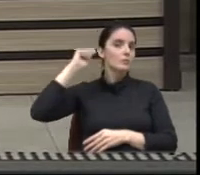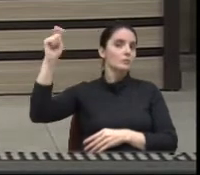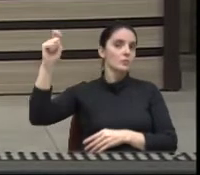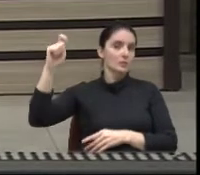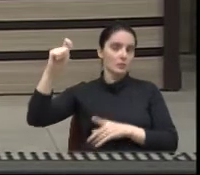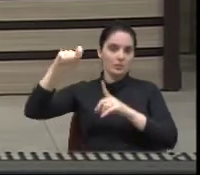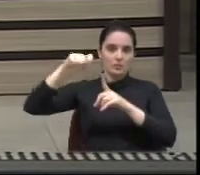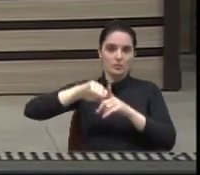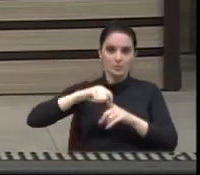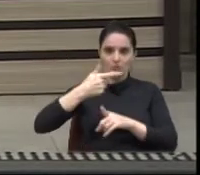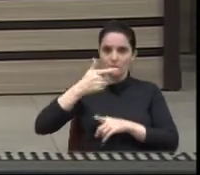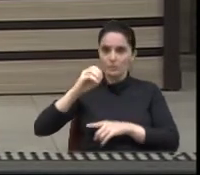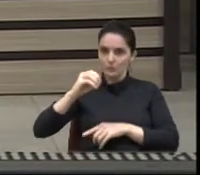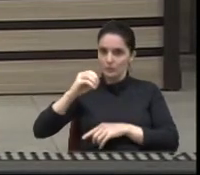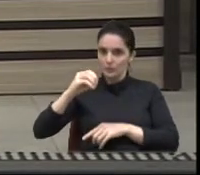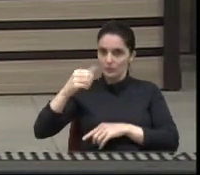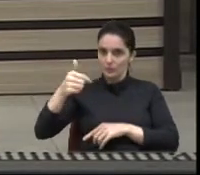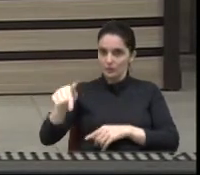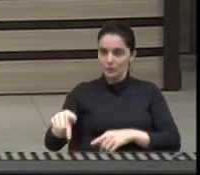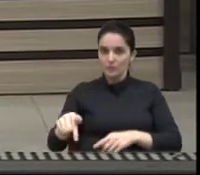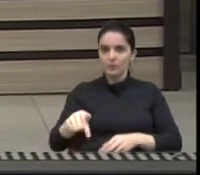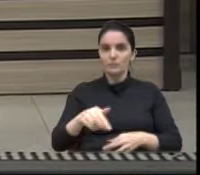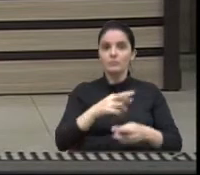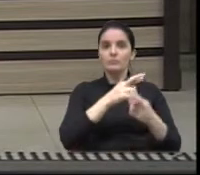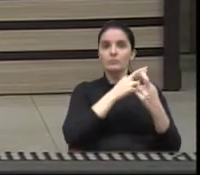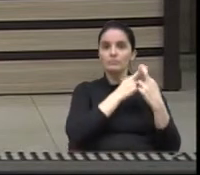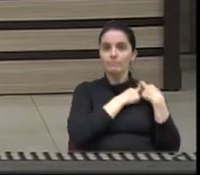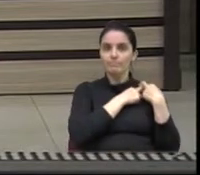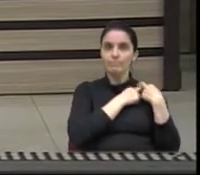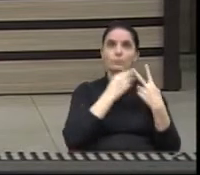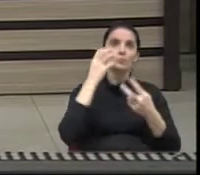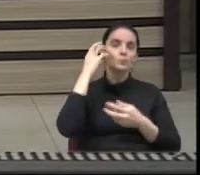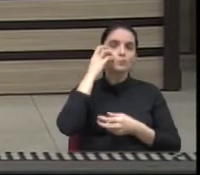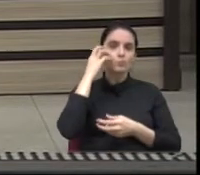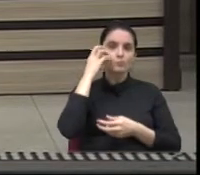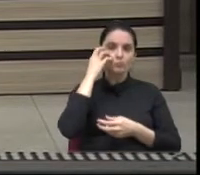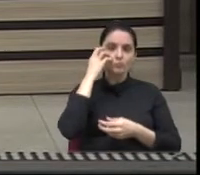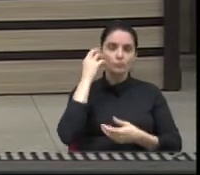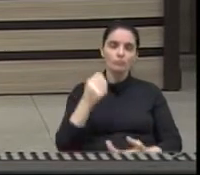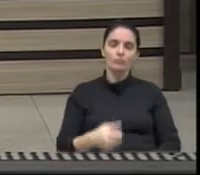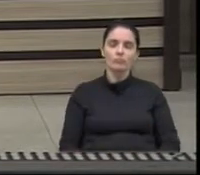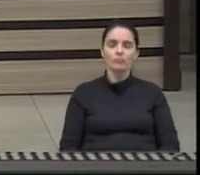de 2017. Marcelo Rossi, vereador.